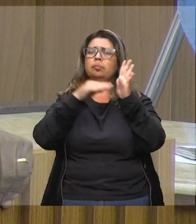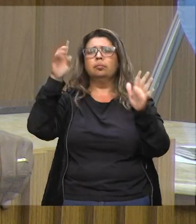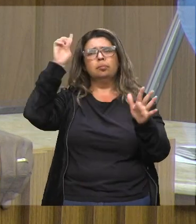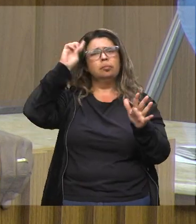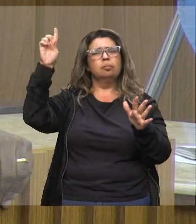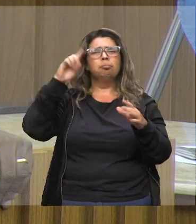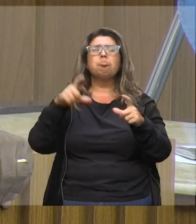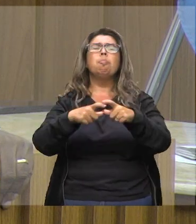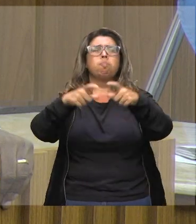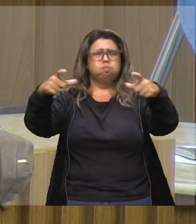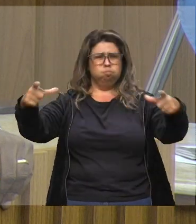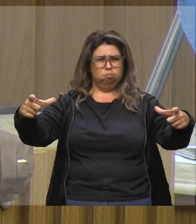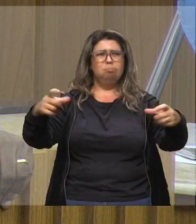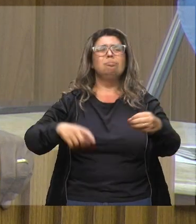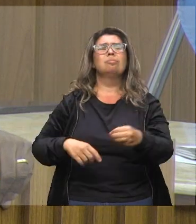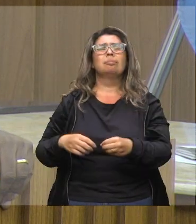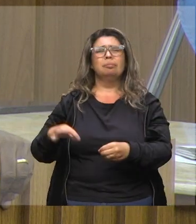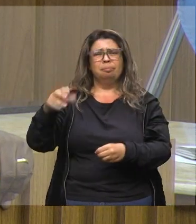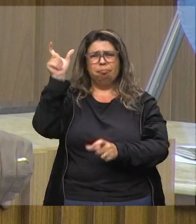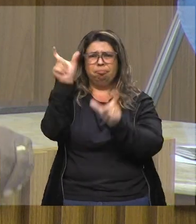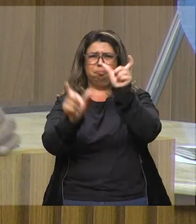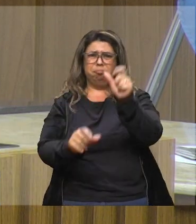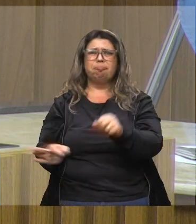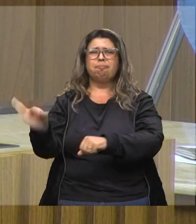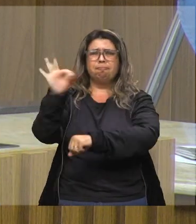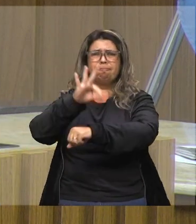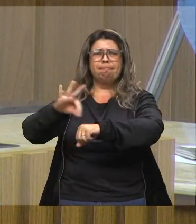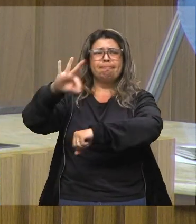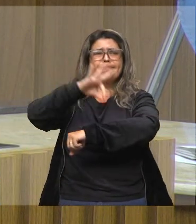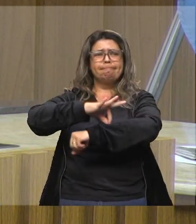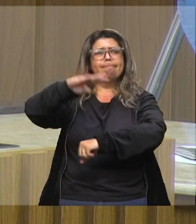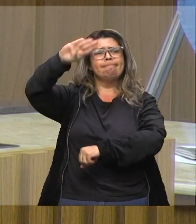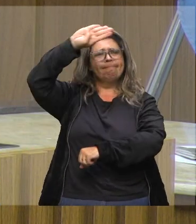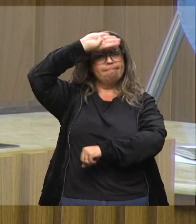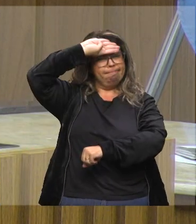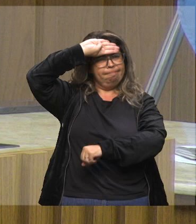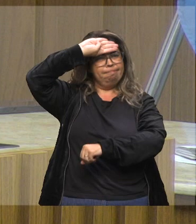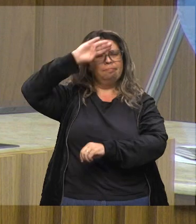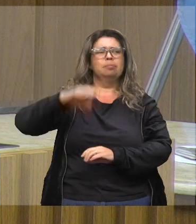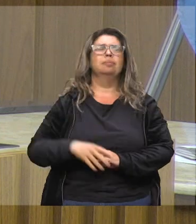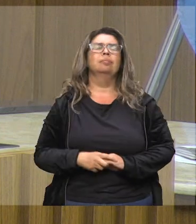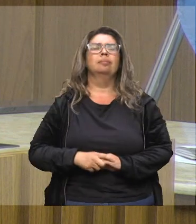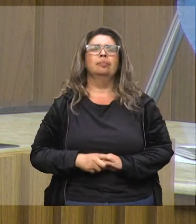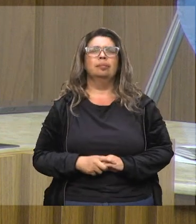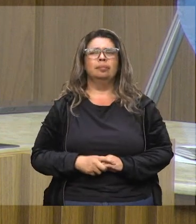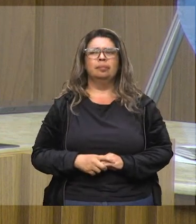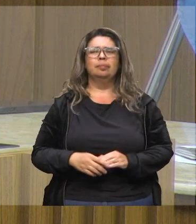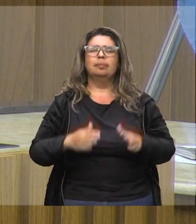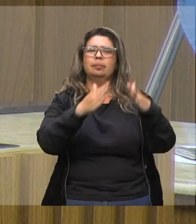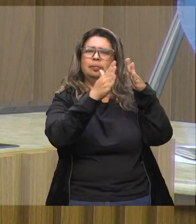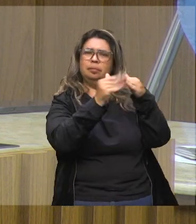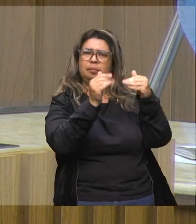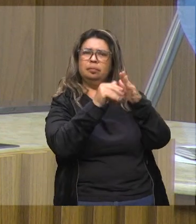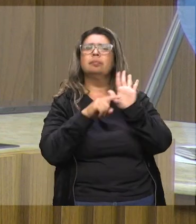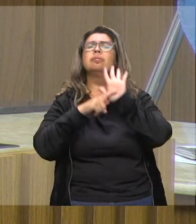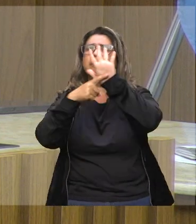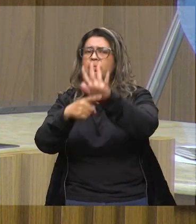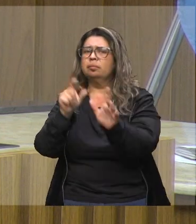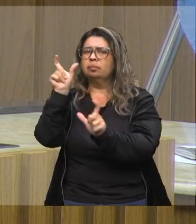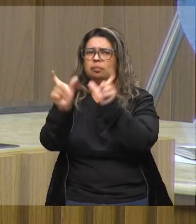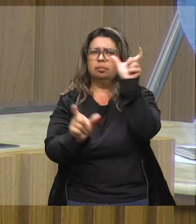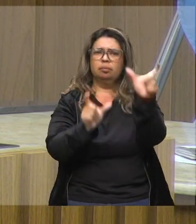grande aumento de pessoas que foram infectadas né, com o vírus aí da dengue. Então, nós contamos com a população e